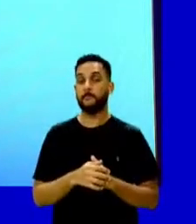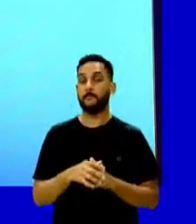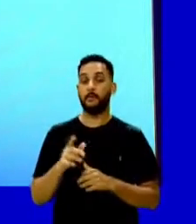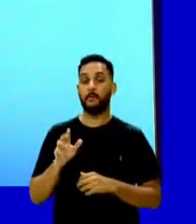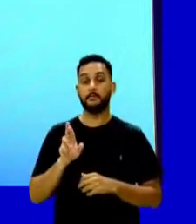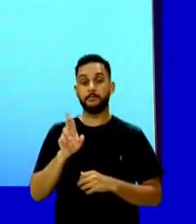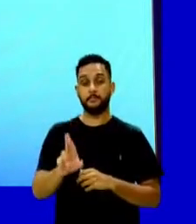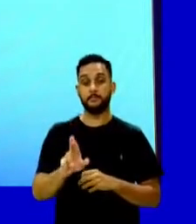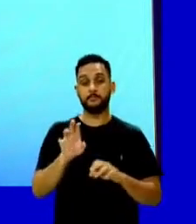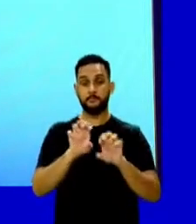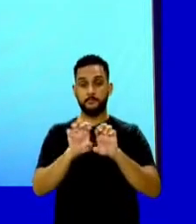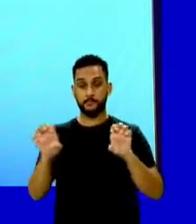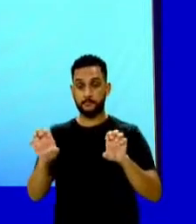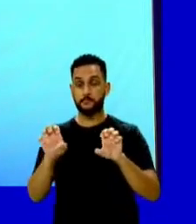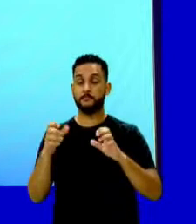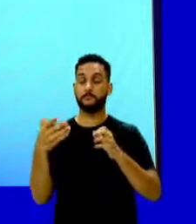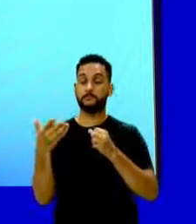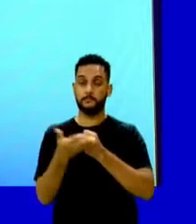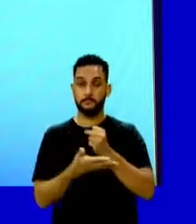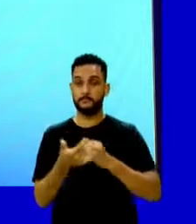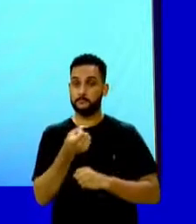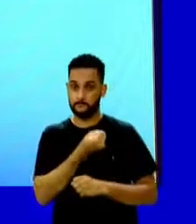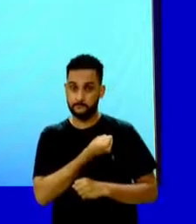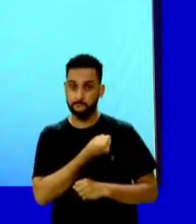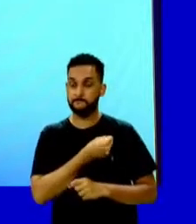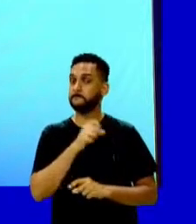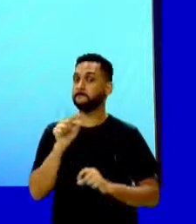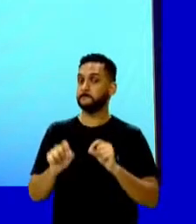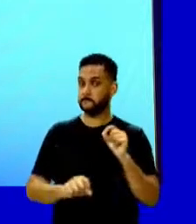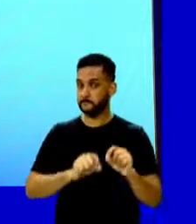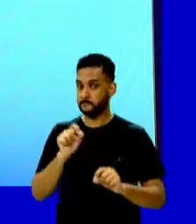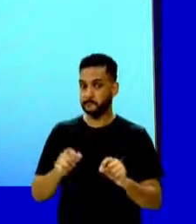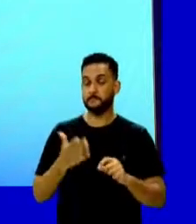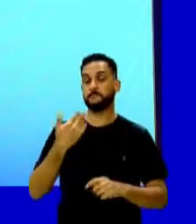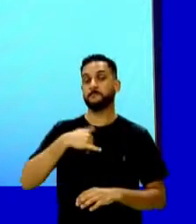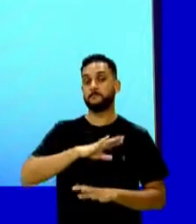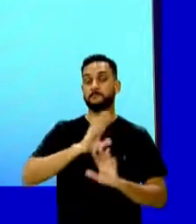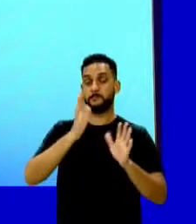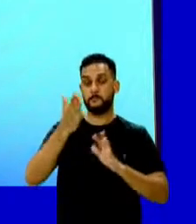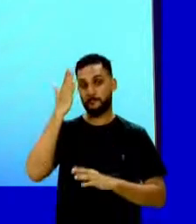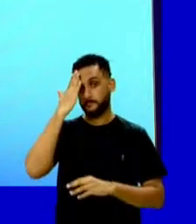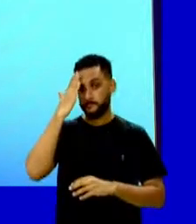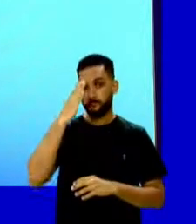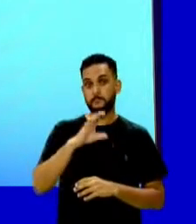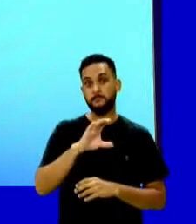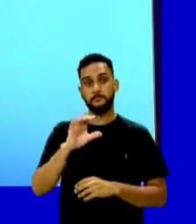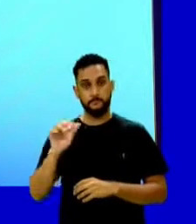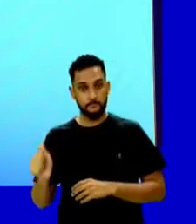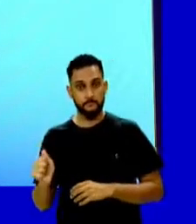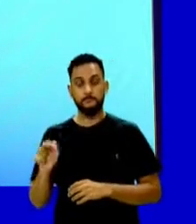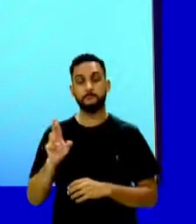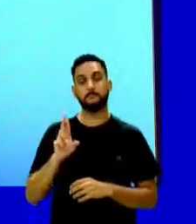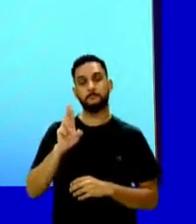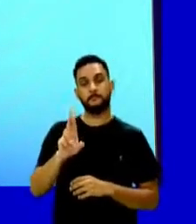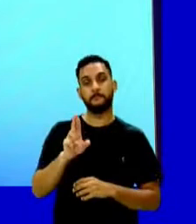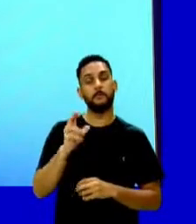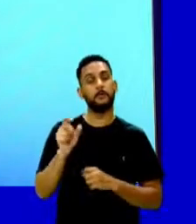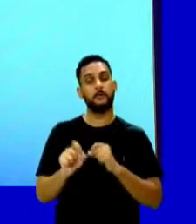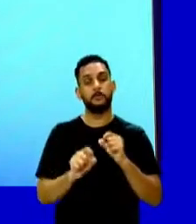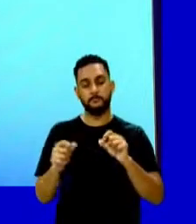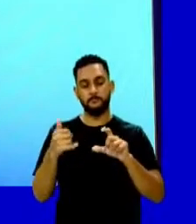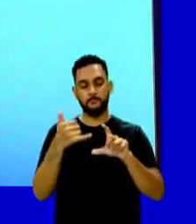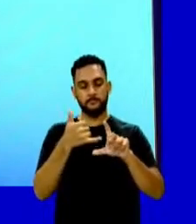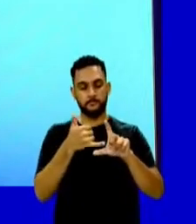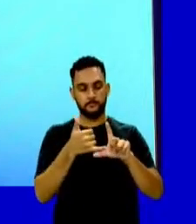da equação a equação fundamental da reta que parte do pressuposto que a gente sabe o coeficiente angular representa a inclinação da reta